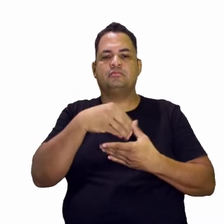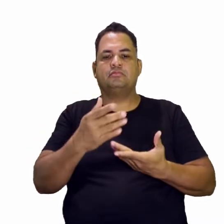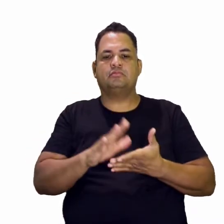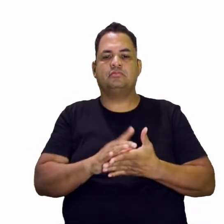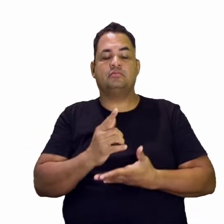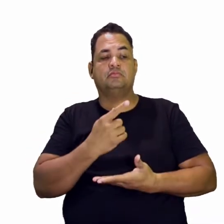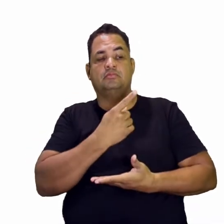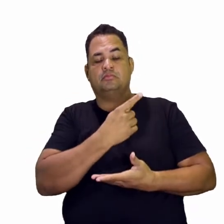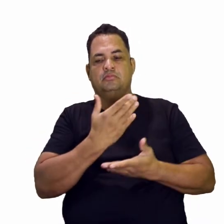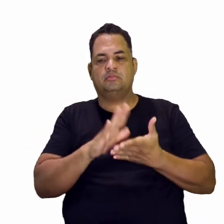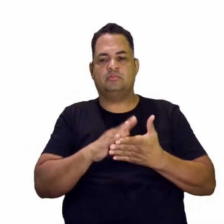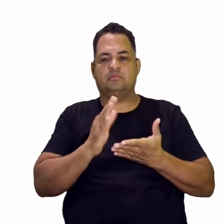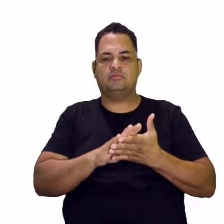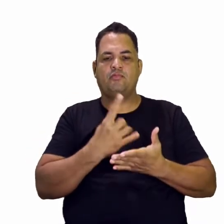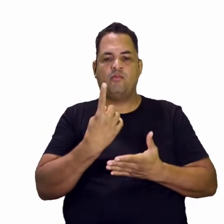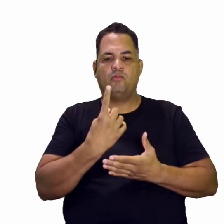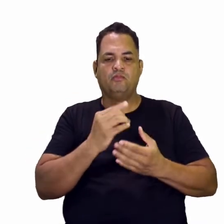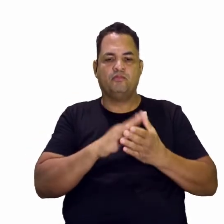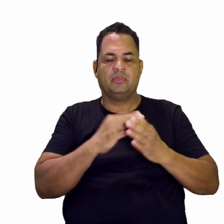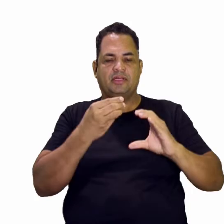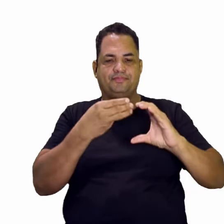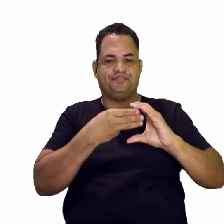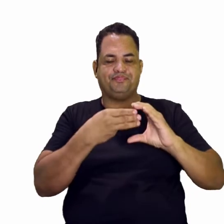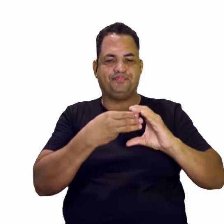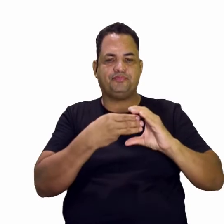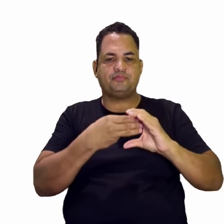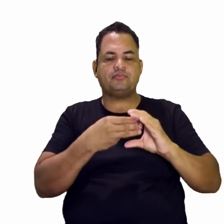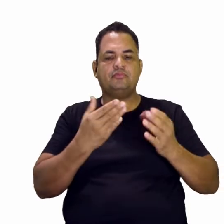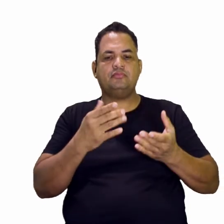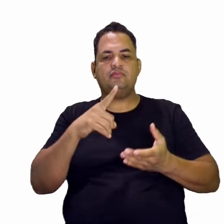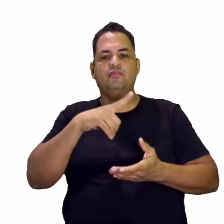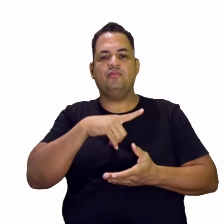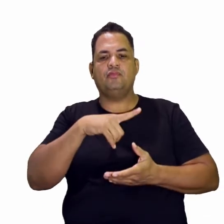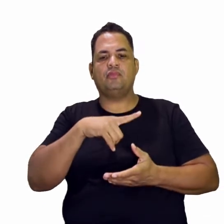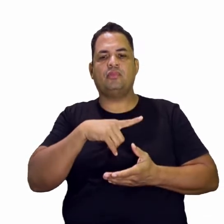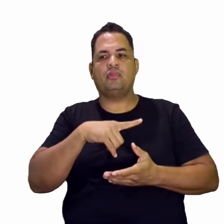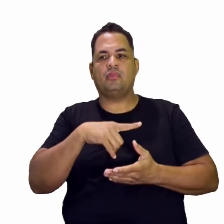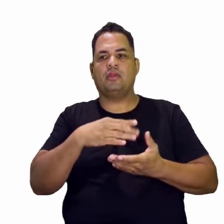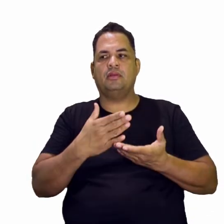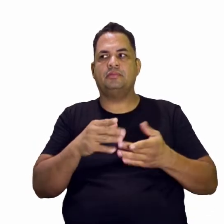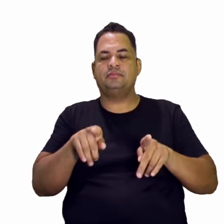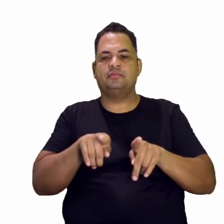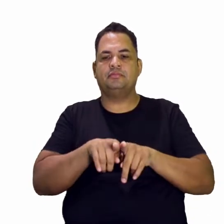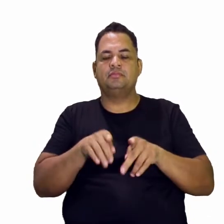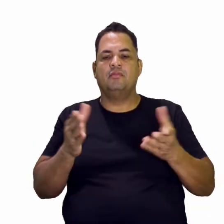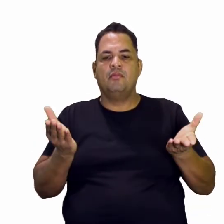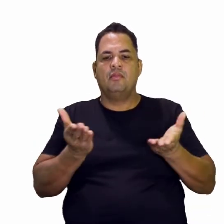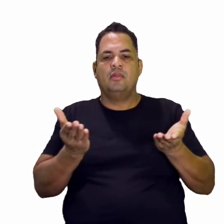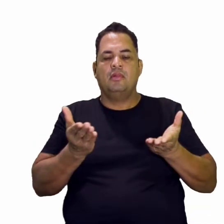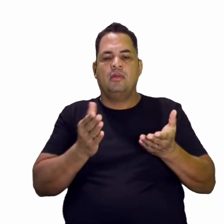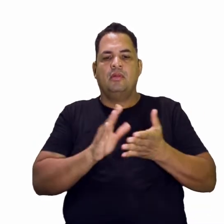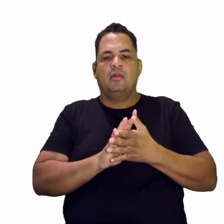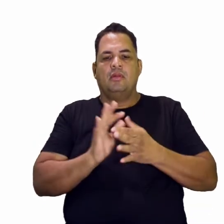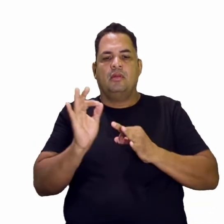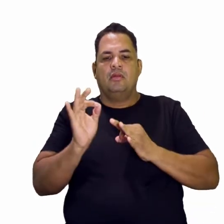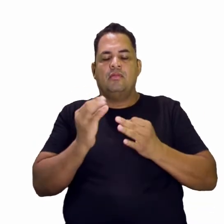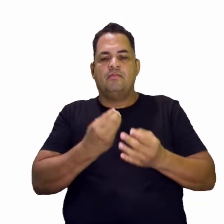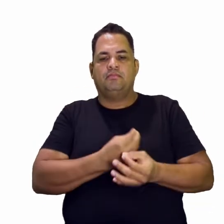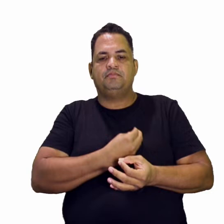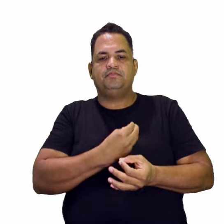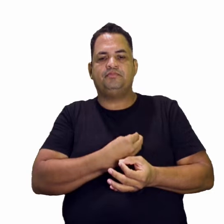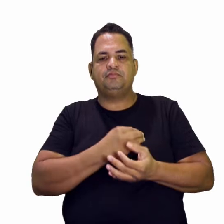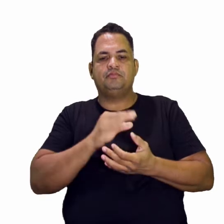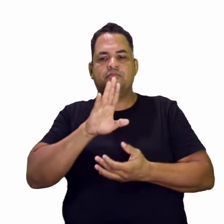a gente tinha unicelulares, não é? Organismos que tinham células procariotas. Agora, aqui no protista, nós vamos ter organismos